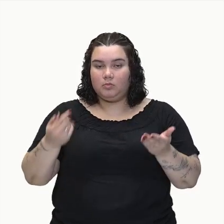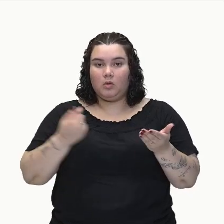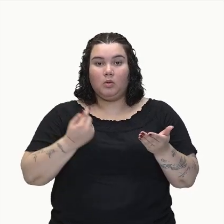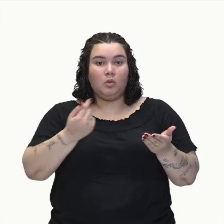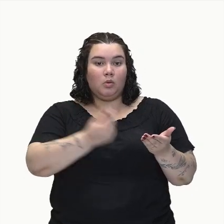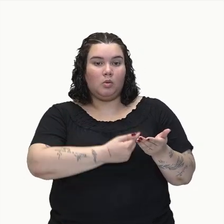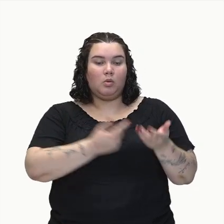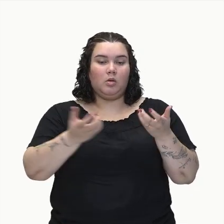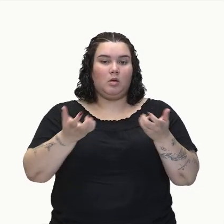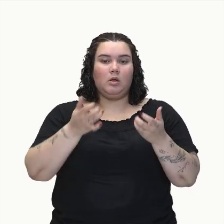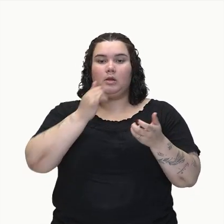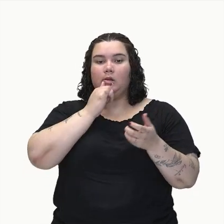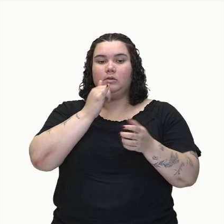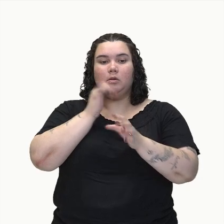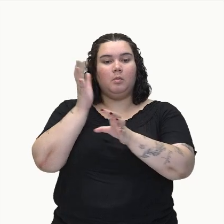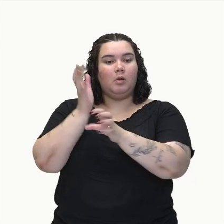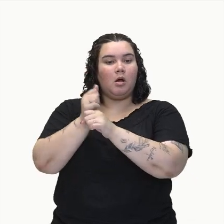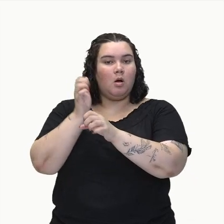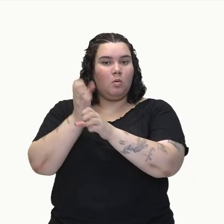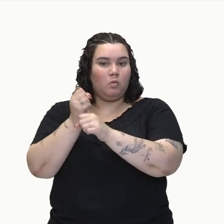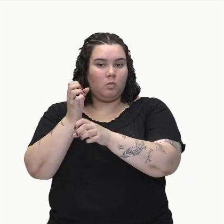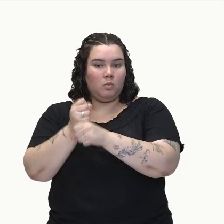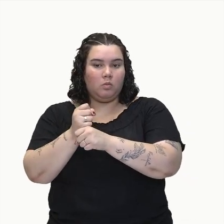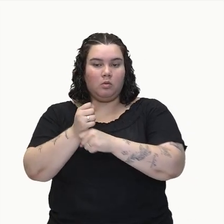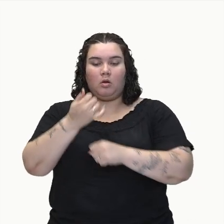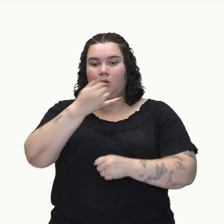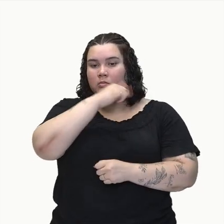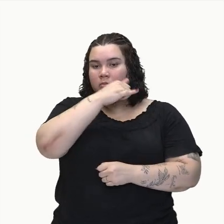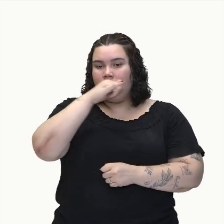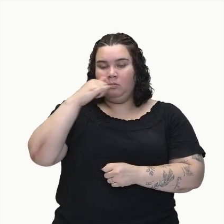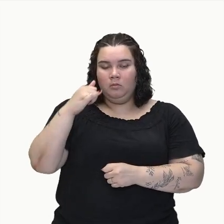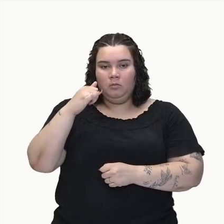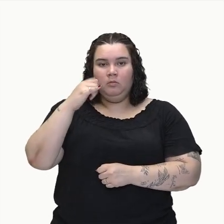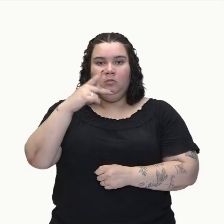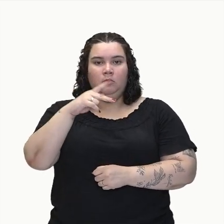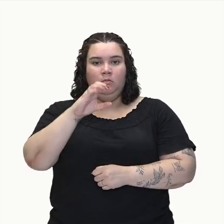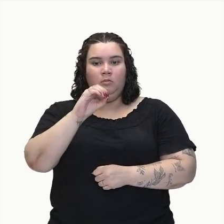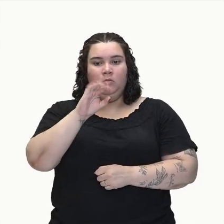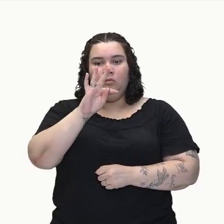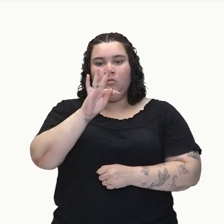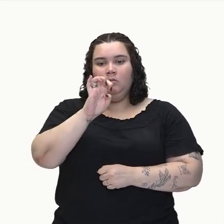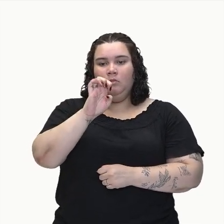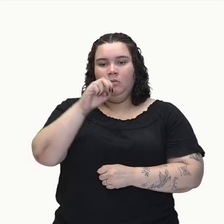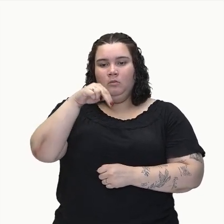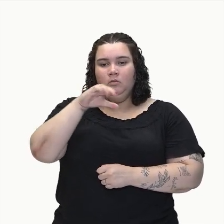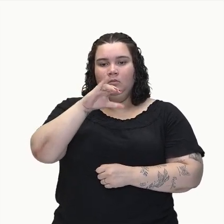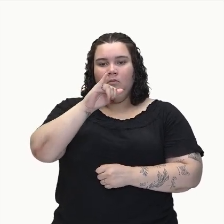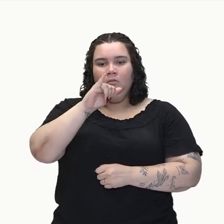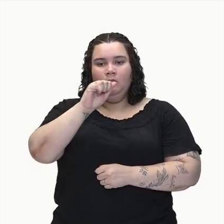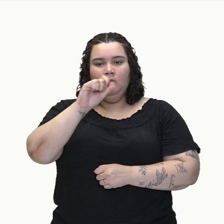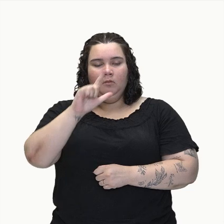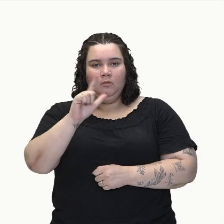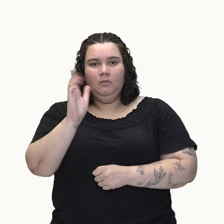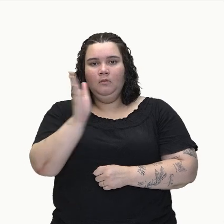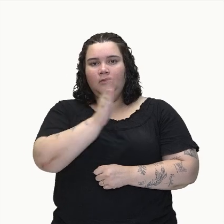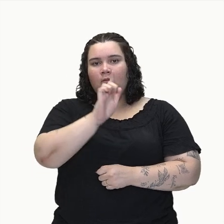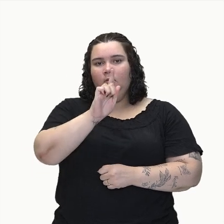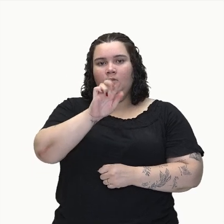calcular, por exemplo, a energia potencial gravitacional, nós fazemos o quê? Fazemos o